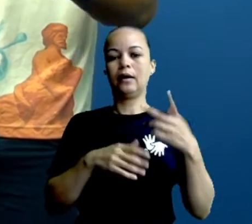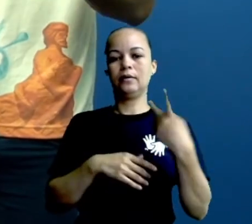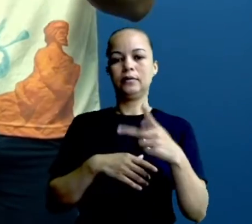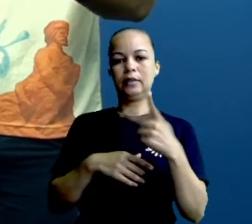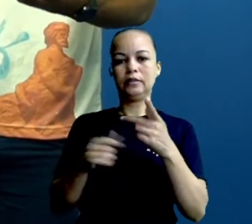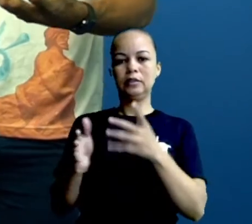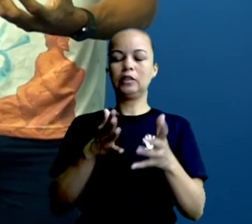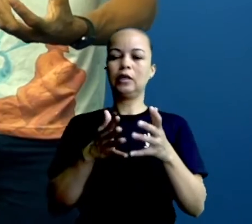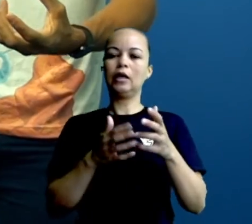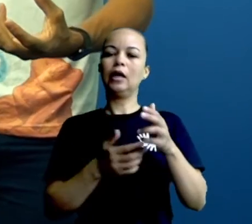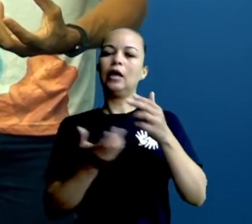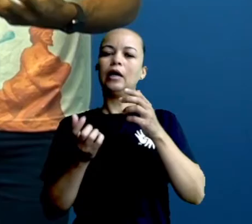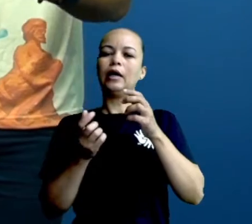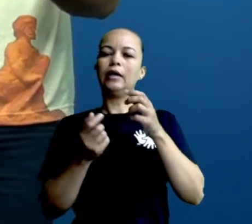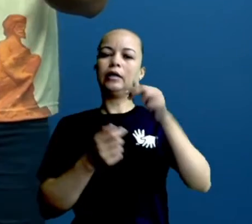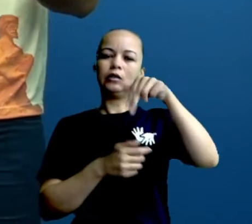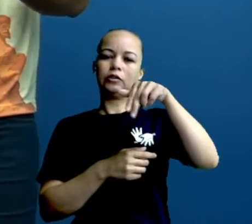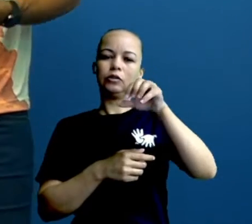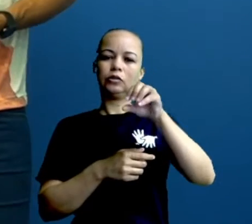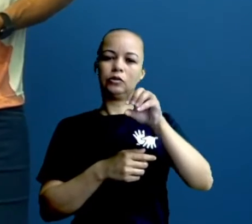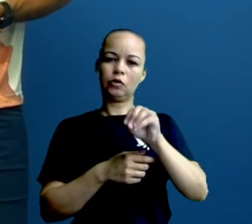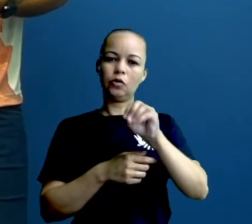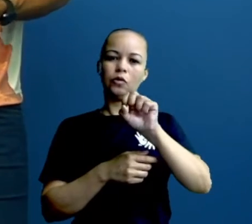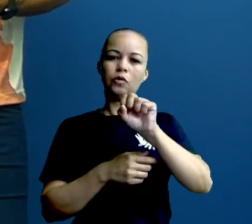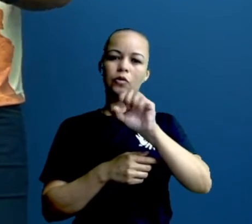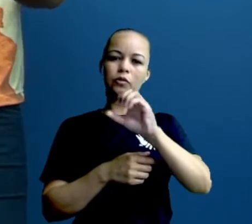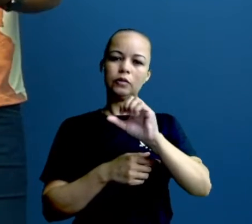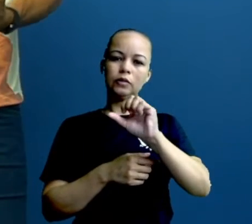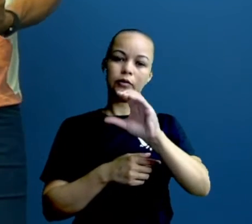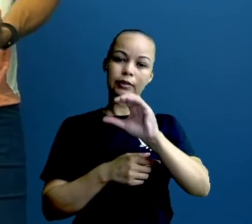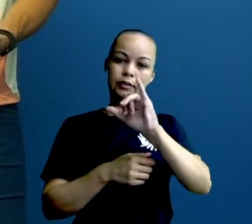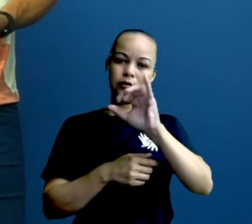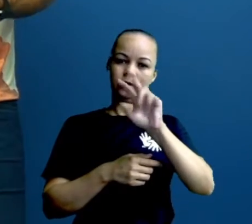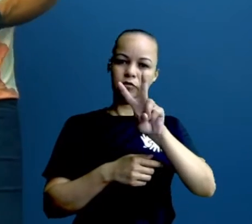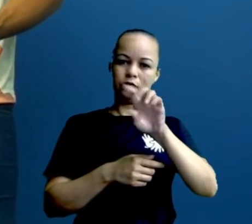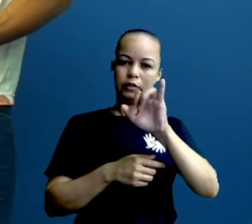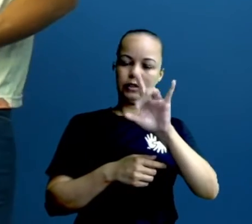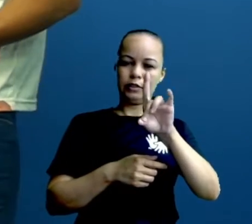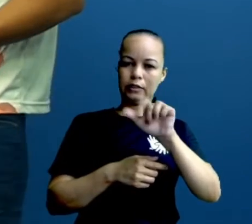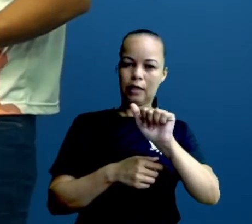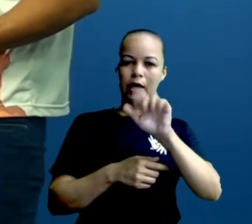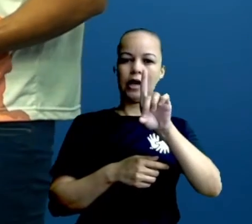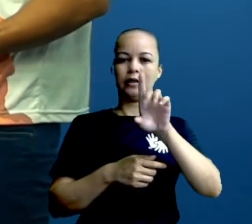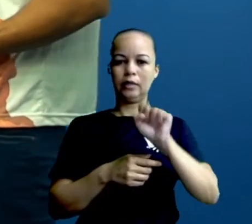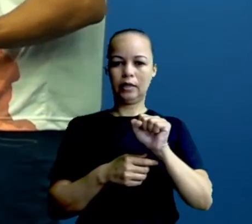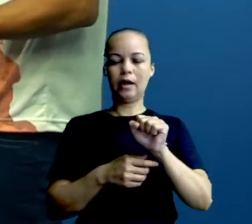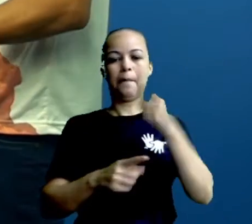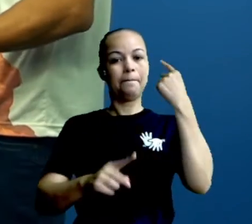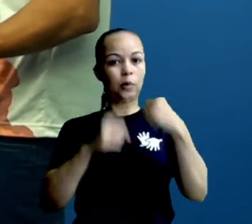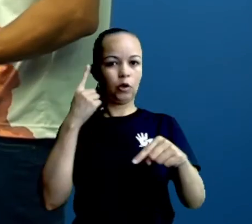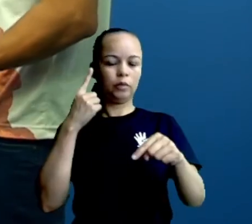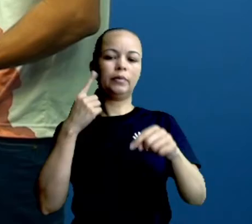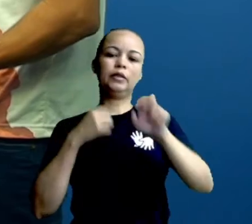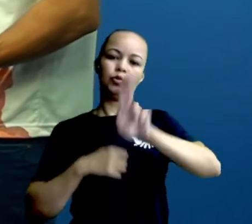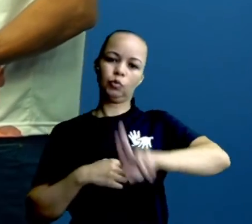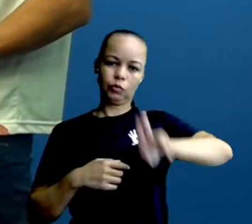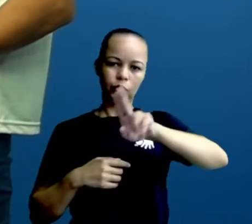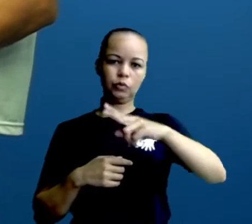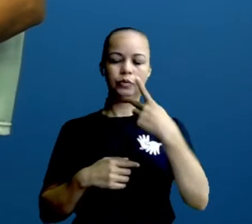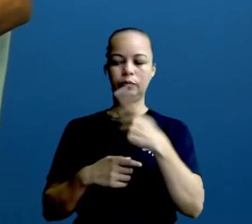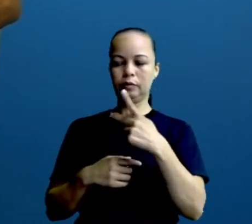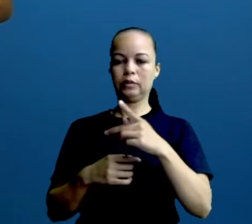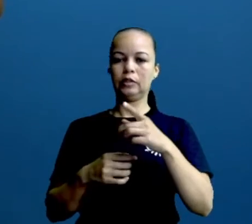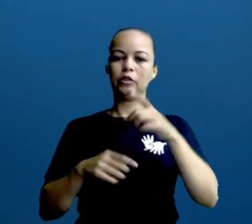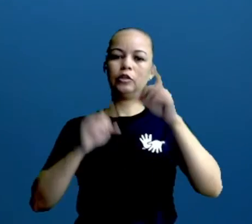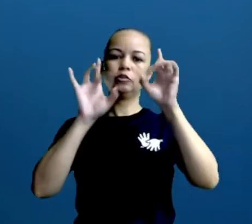essa nocividade dessas drogas, elas são vedadas, elas são proibidas de serem utilizadas, especialmente